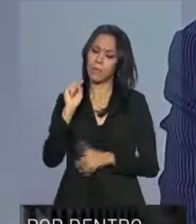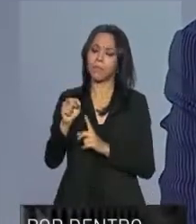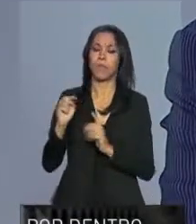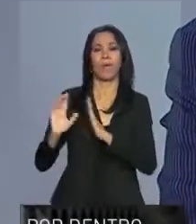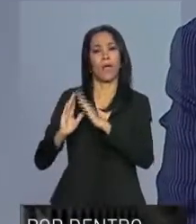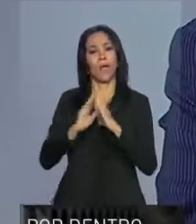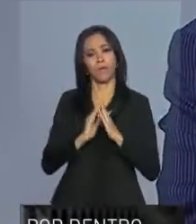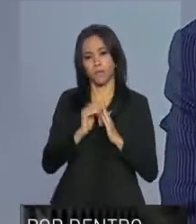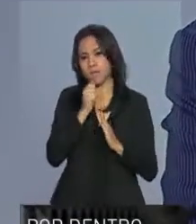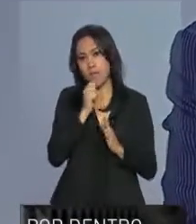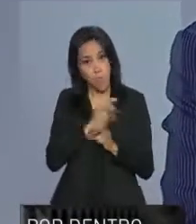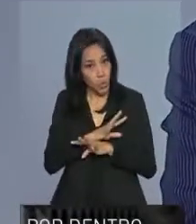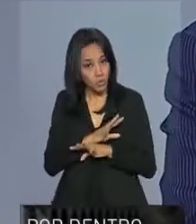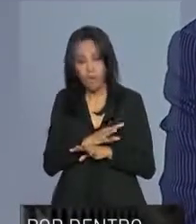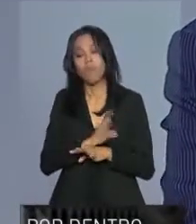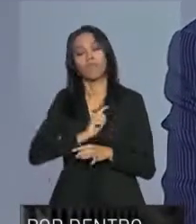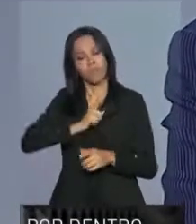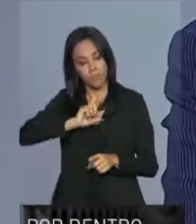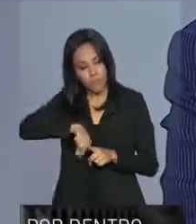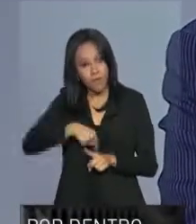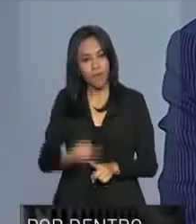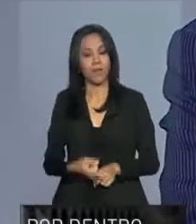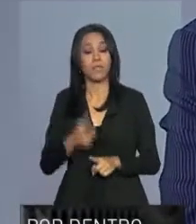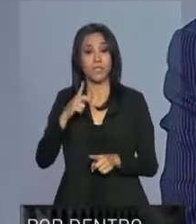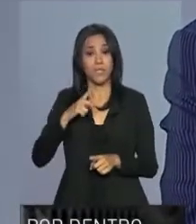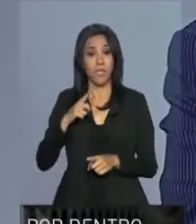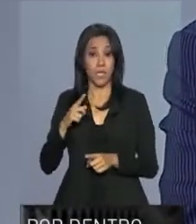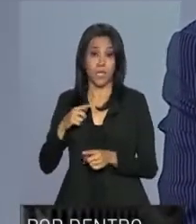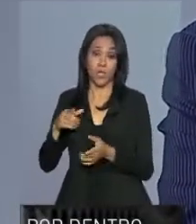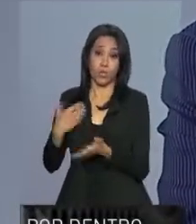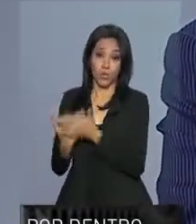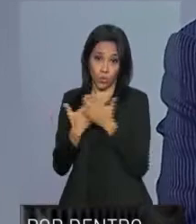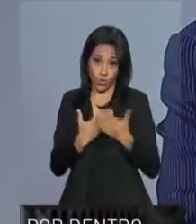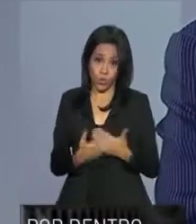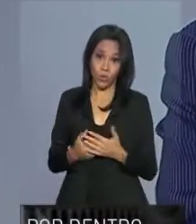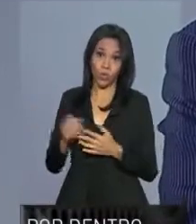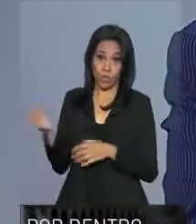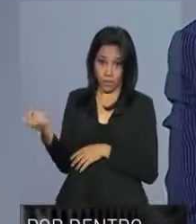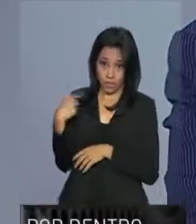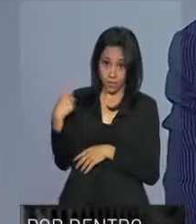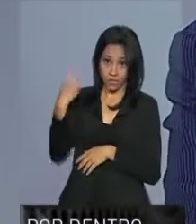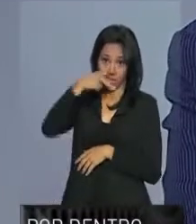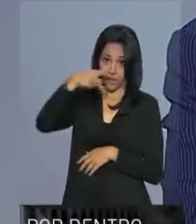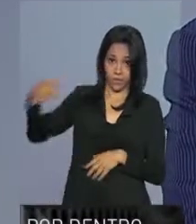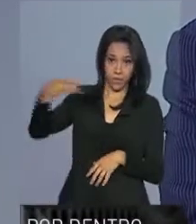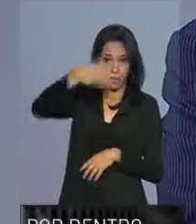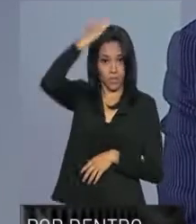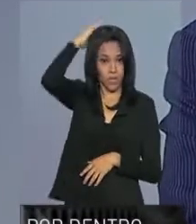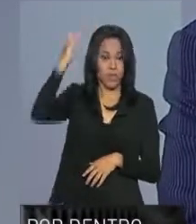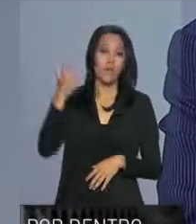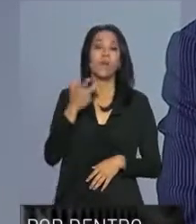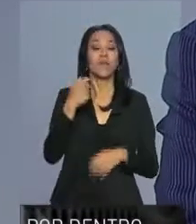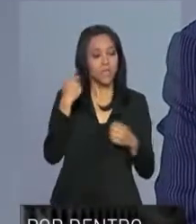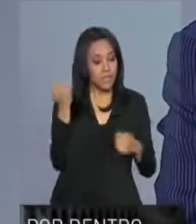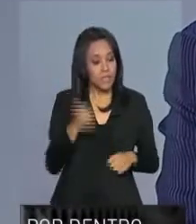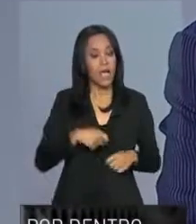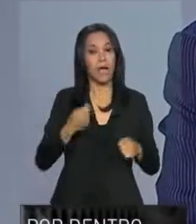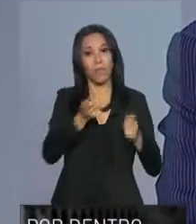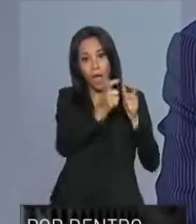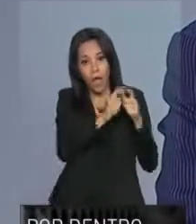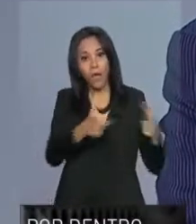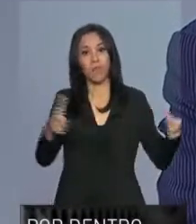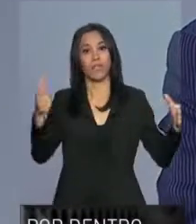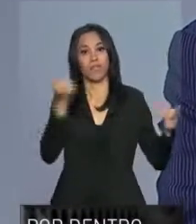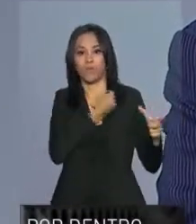casa minha vida e ao estudo com a determinação do presidente michel temer que nós possamos ampliar esses números ainda não estão